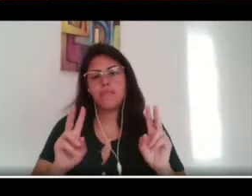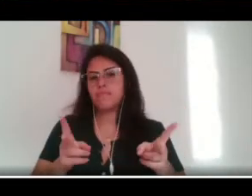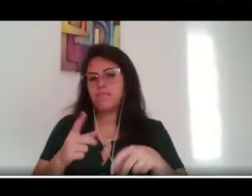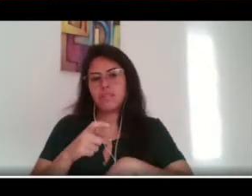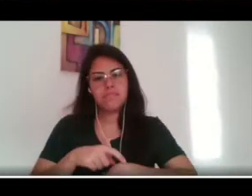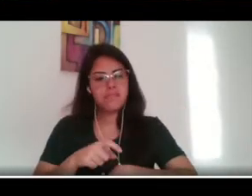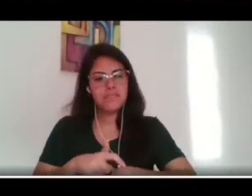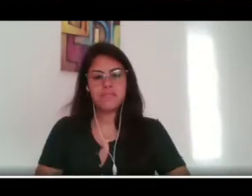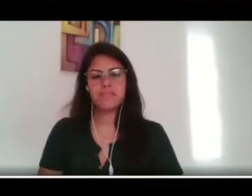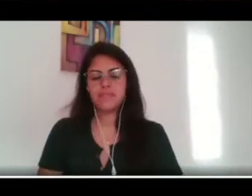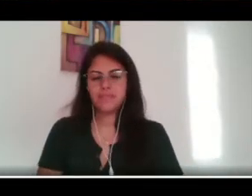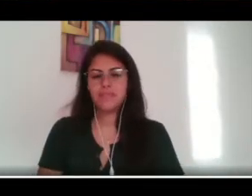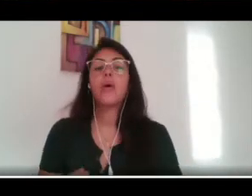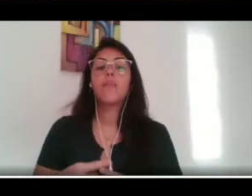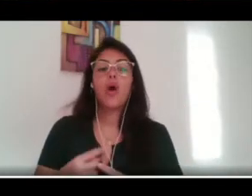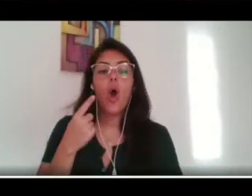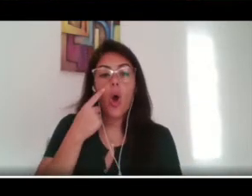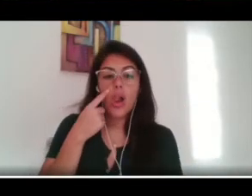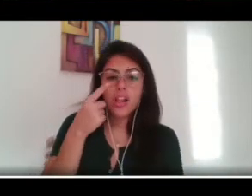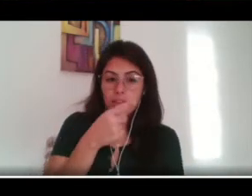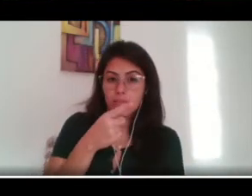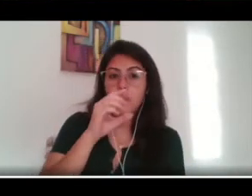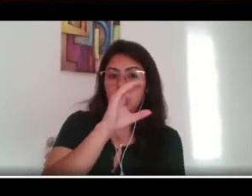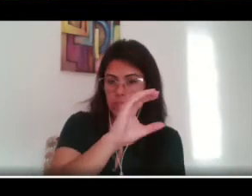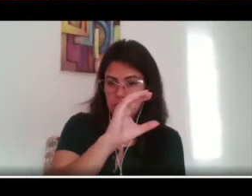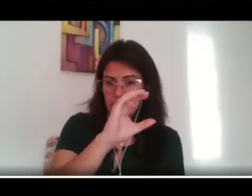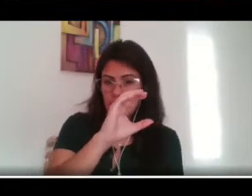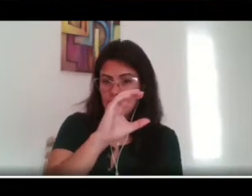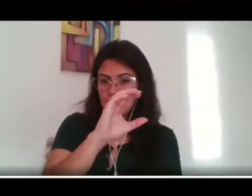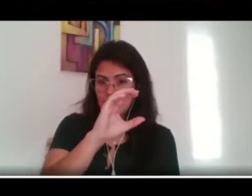ele varia no tempo igualzinho